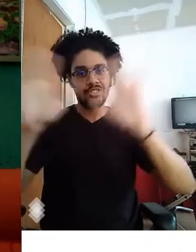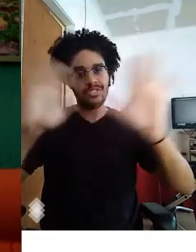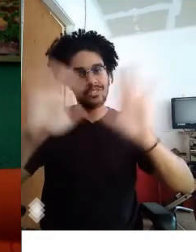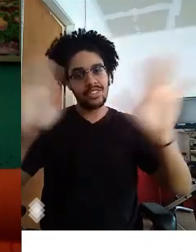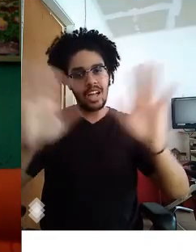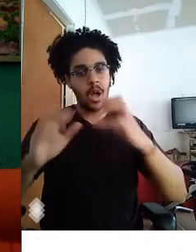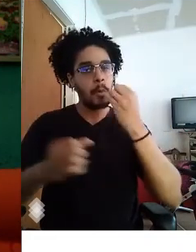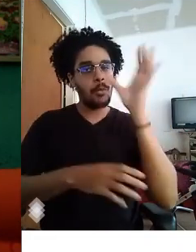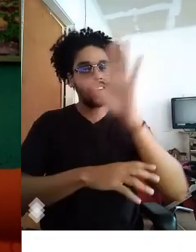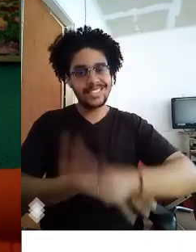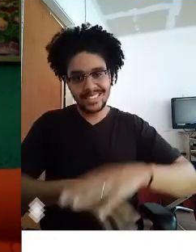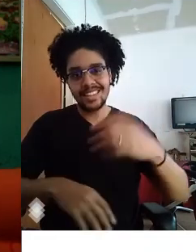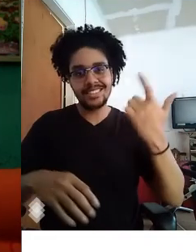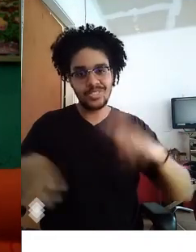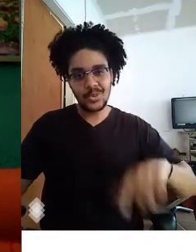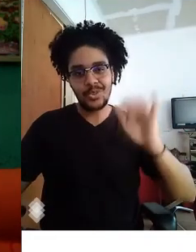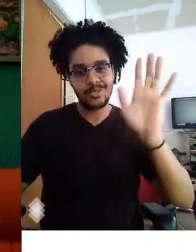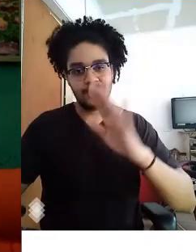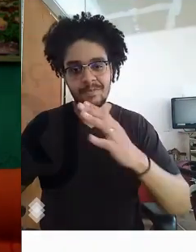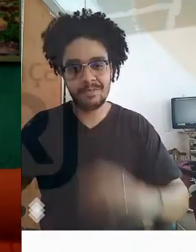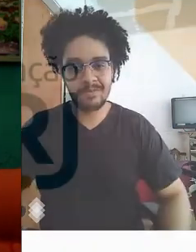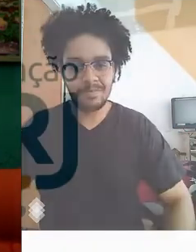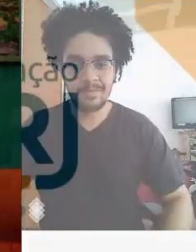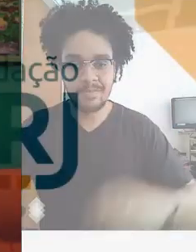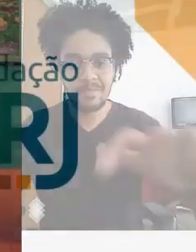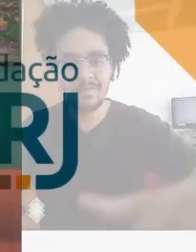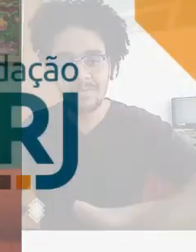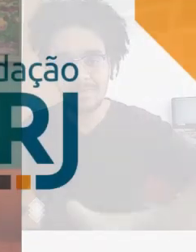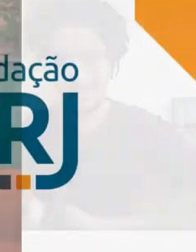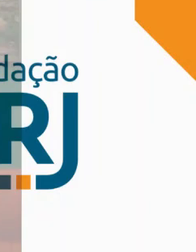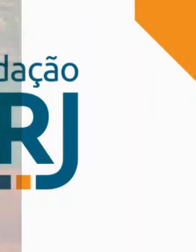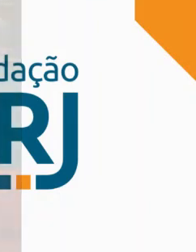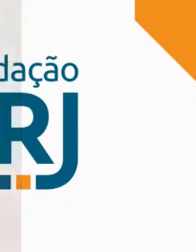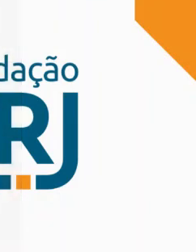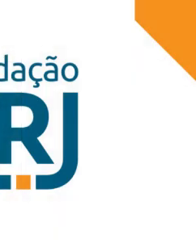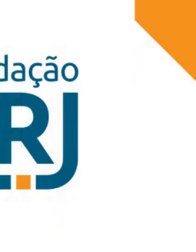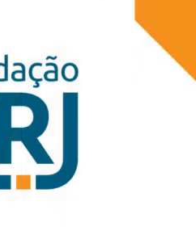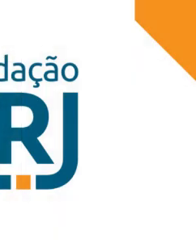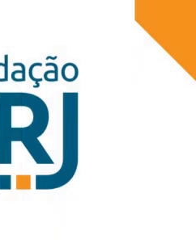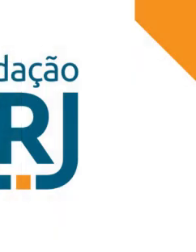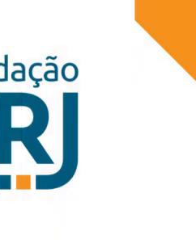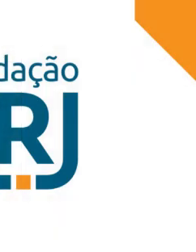geopolítica. Até o próximo vídeo, quando nos veremos na próxima semana. Até lá e boa tarde mais uma vez.